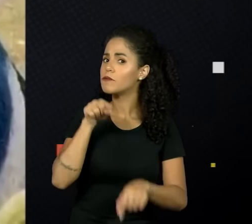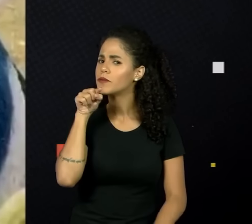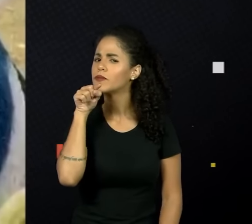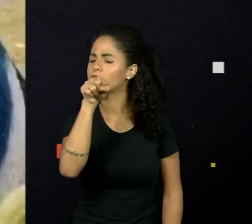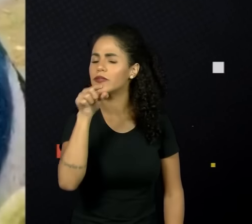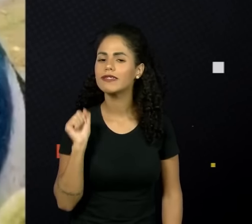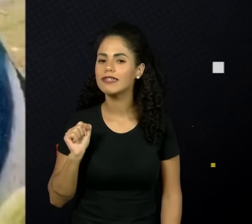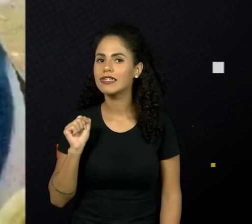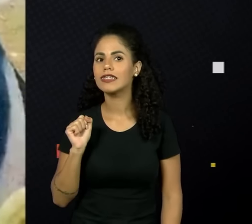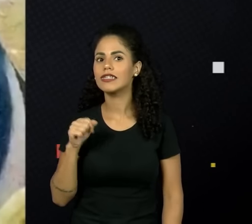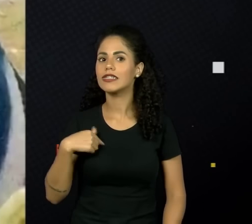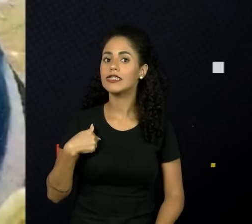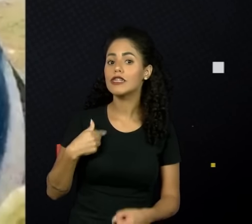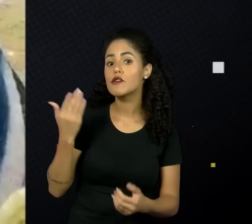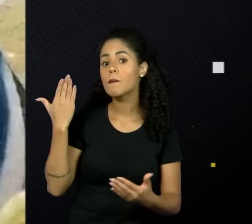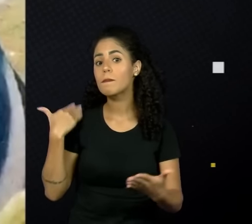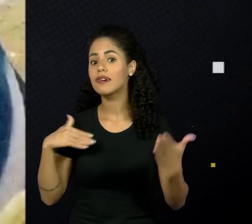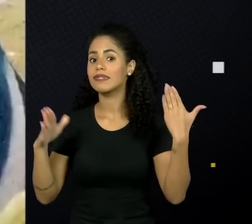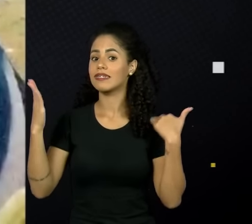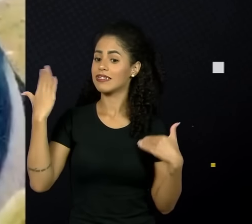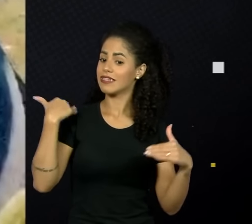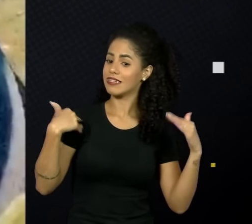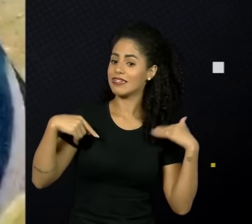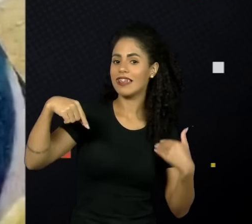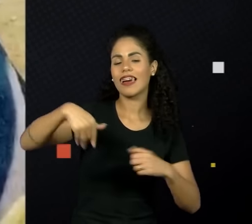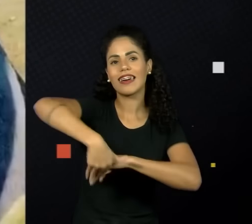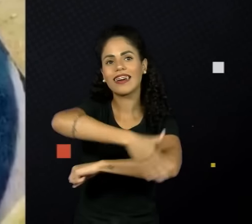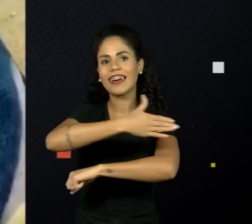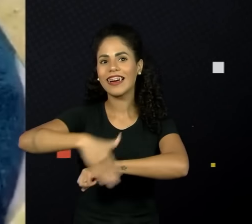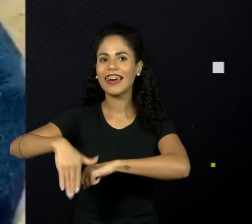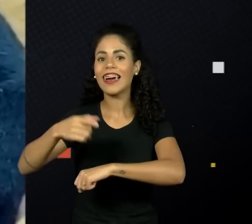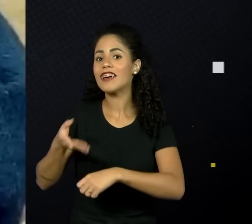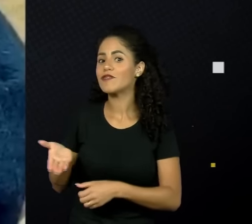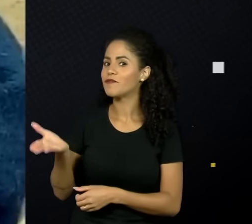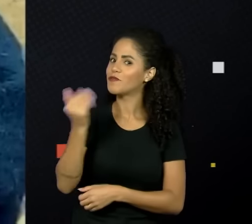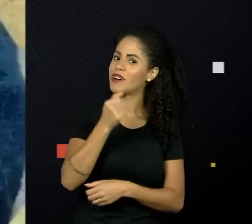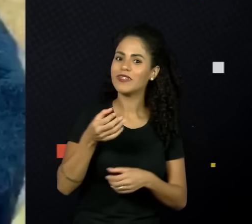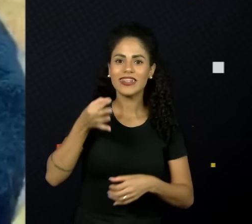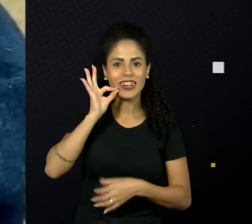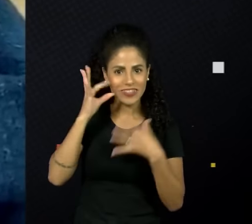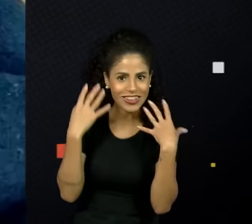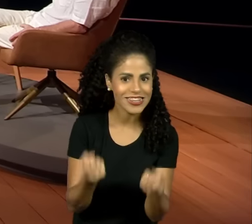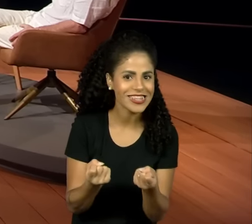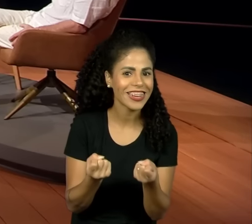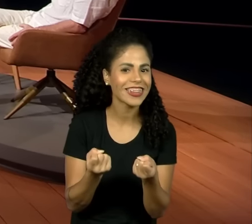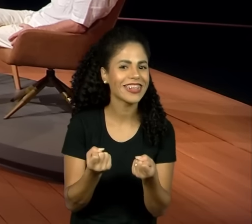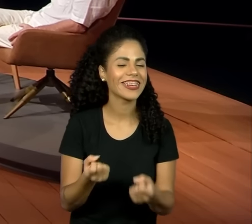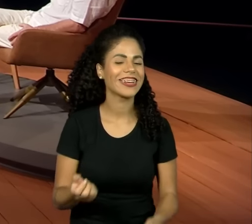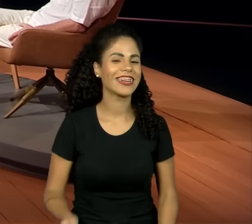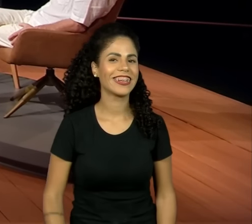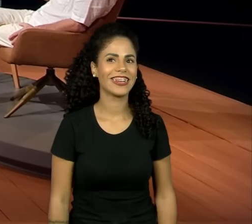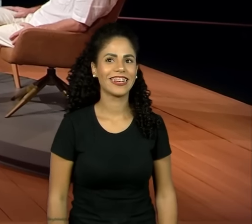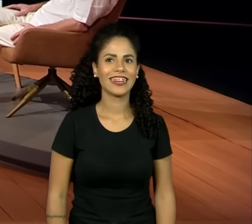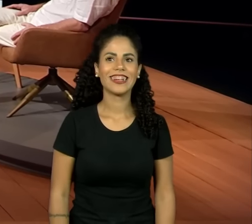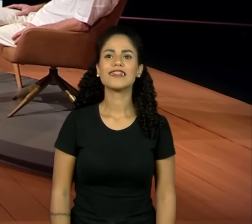você passear por aqui vamos tomar um café ok